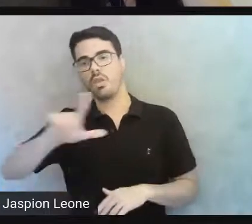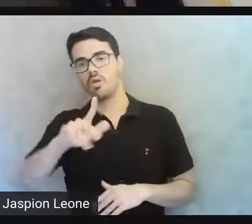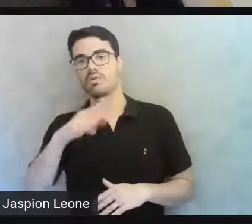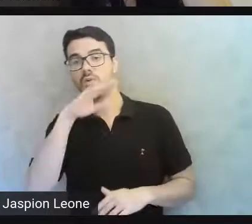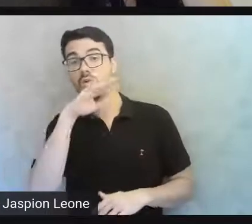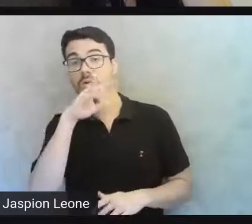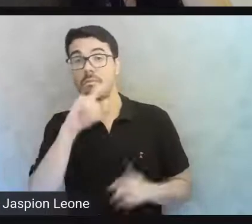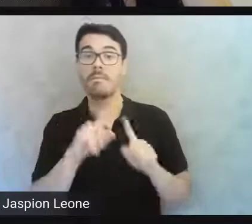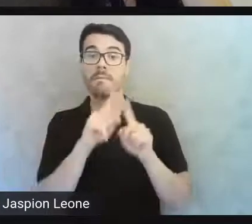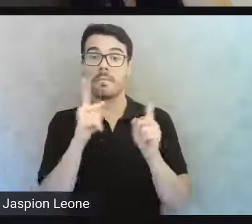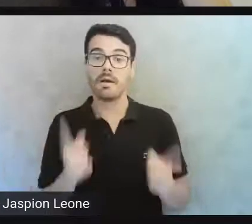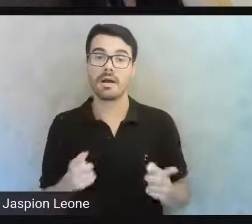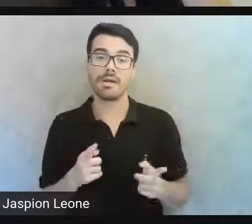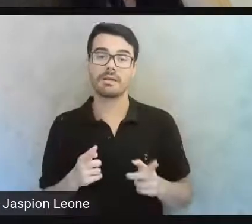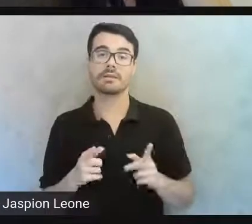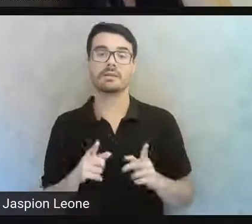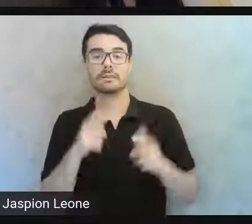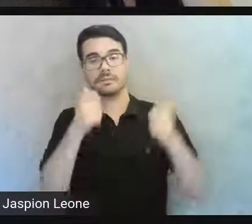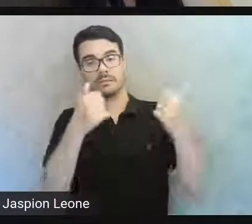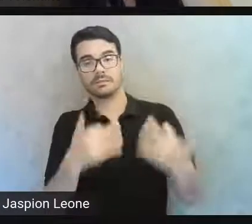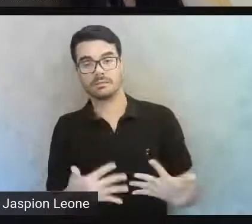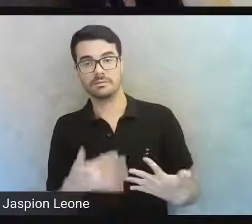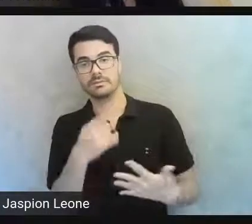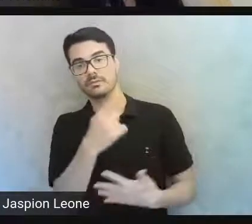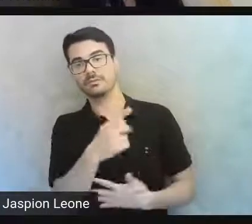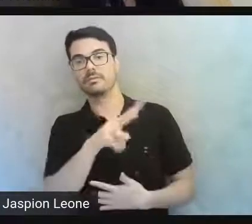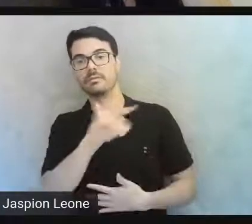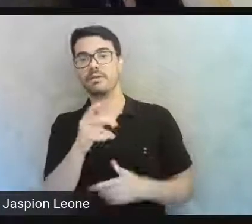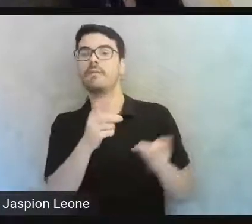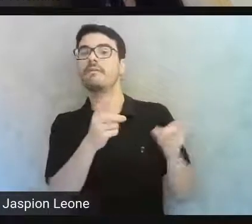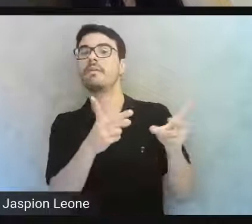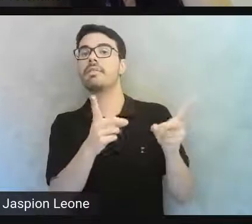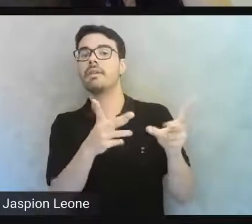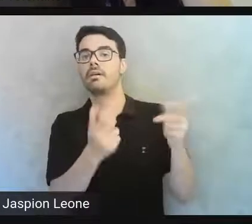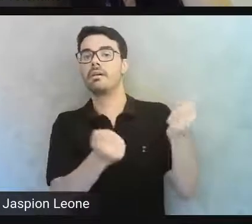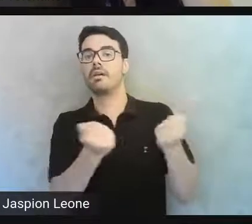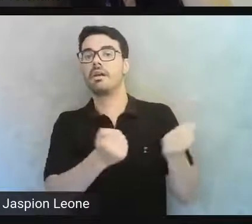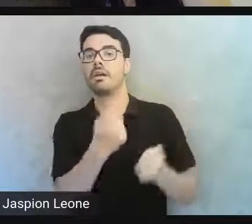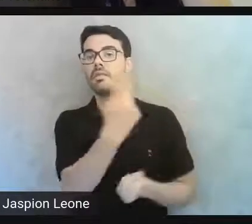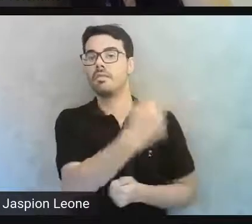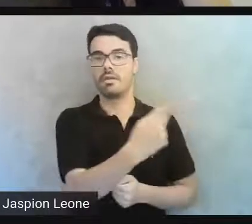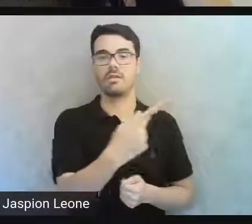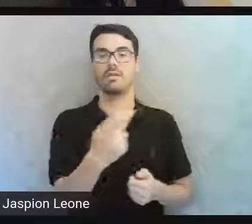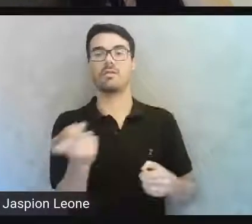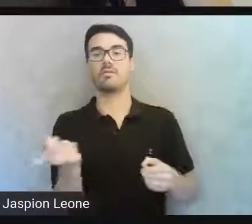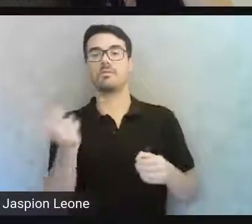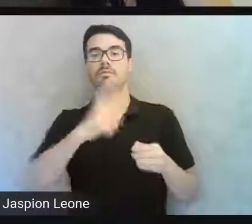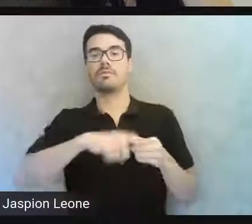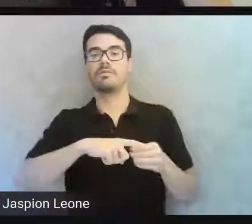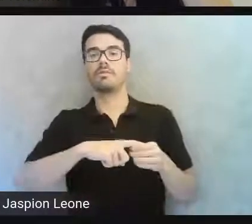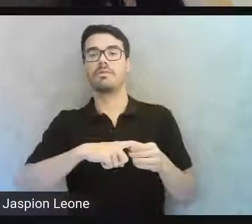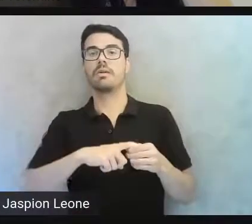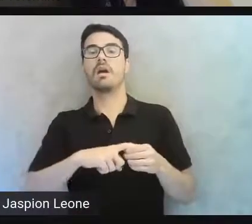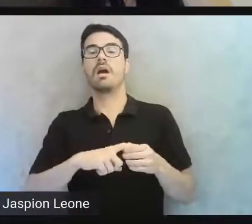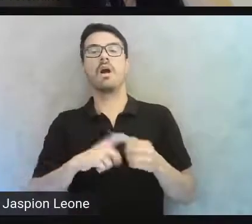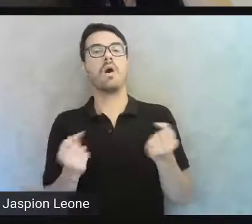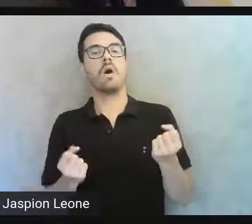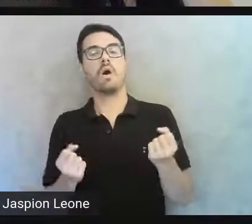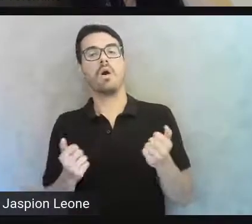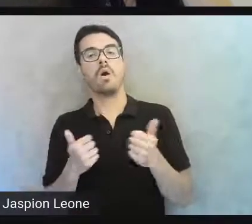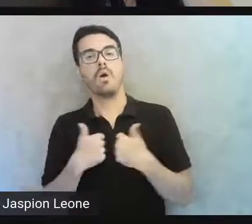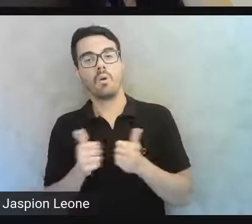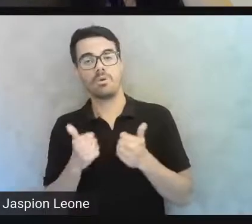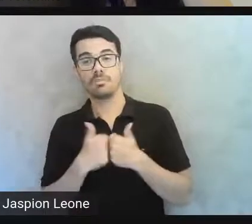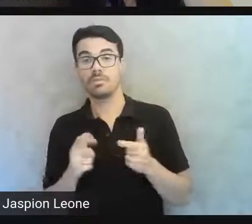difícil, explicar para uma pessoa que ela, de repente, vai precisar vender o carro dela, voltar a andar de ônibus, para poder quitar uma dívida, porque senão daqui a pouco a dívida se